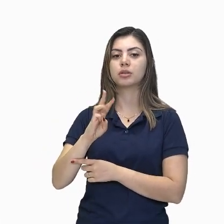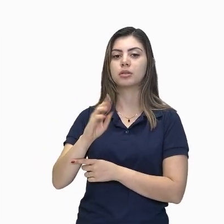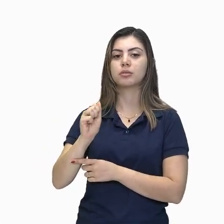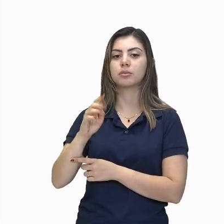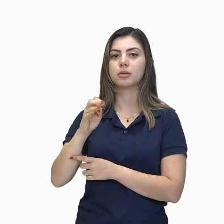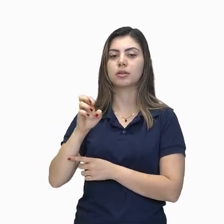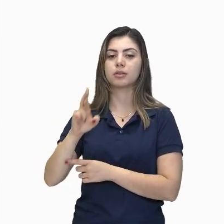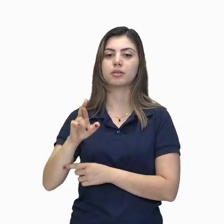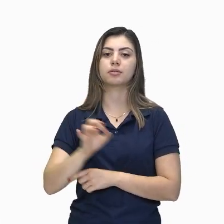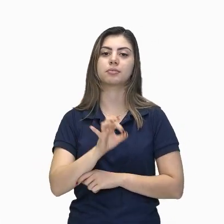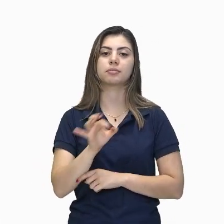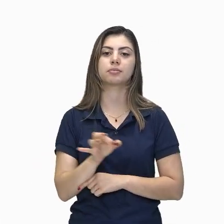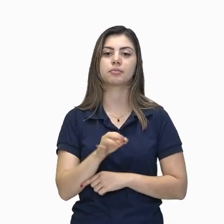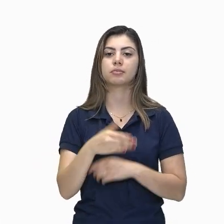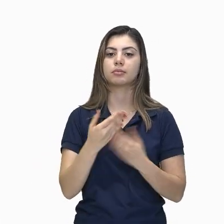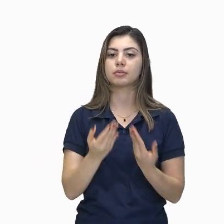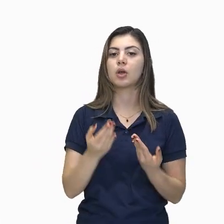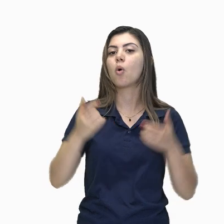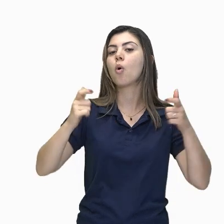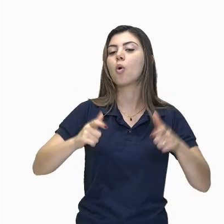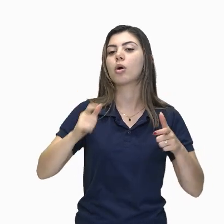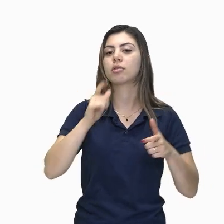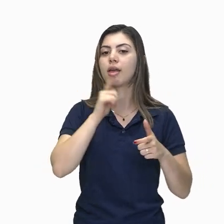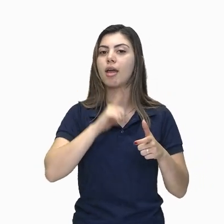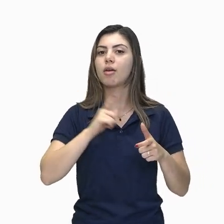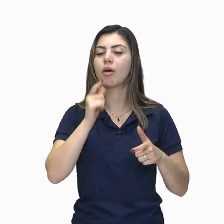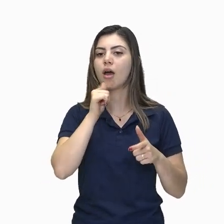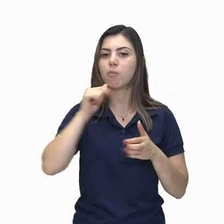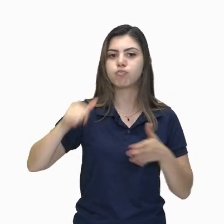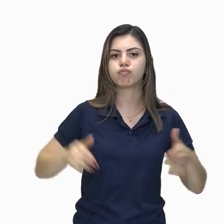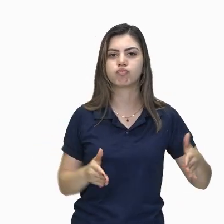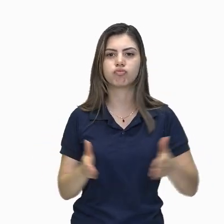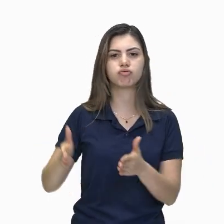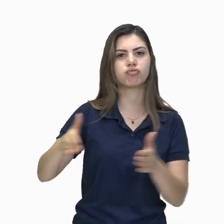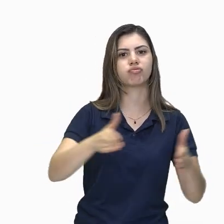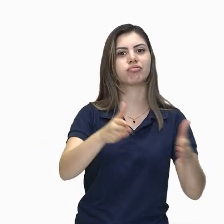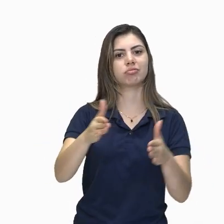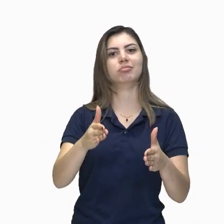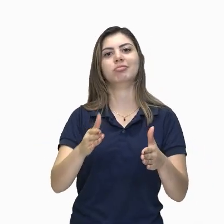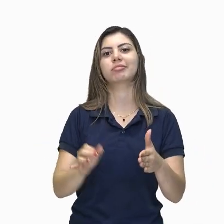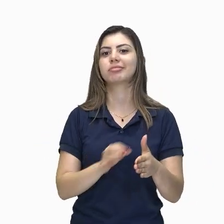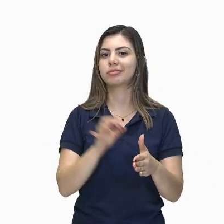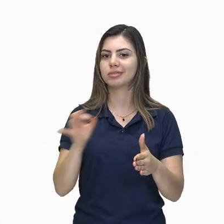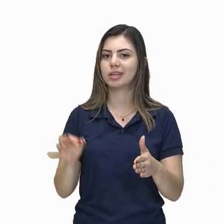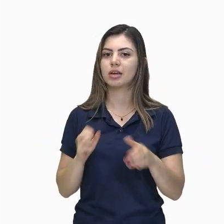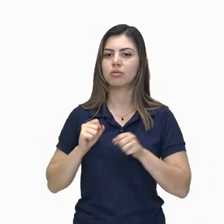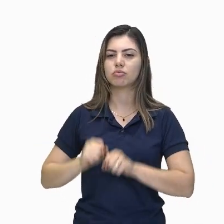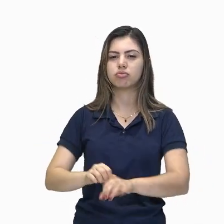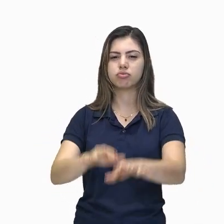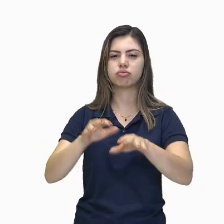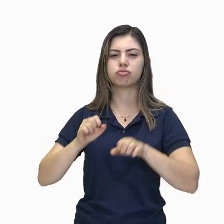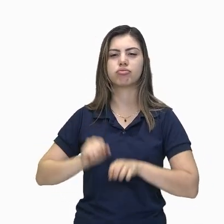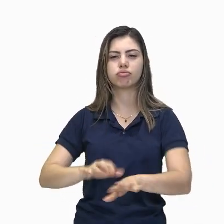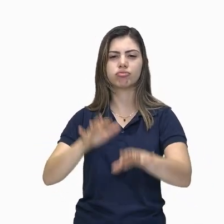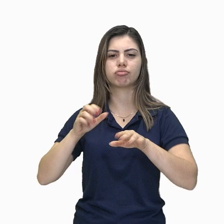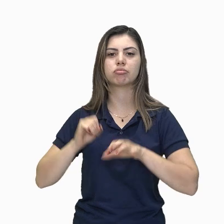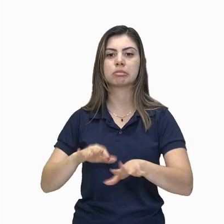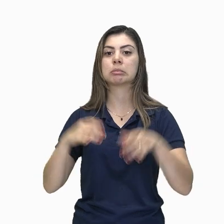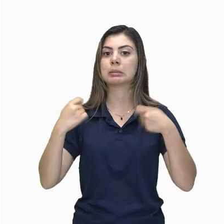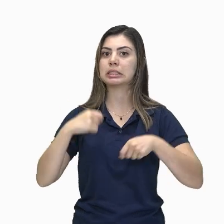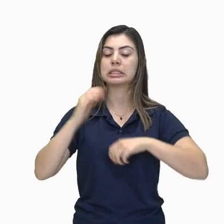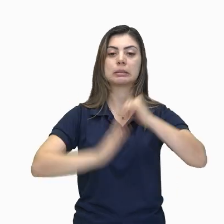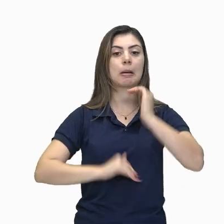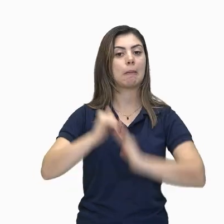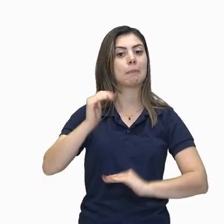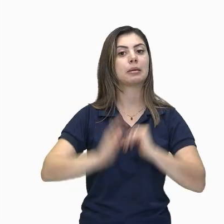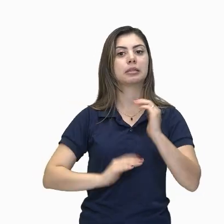Water, né? SUP, praticado em isso aí sim é bacana, muito legal, ó, em corredeiras e rios. Exige grande